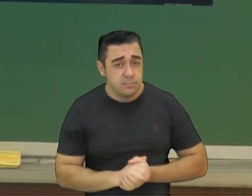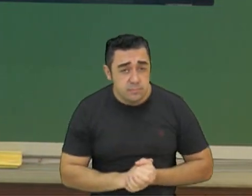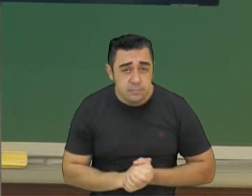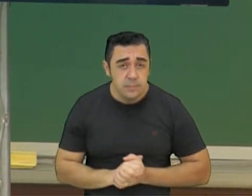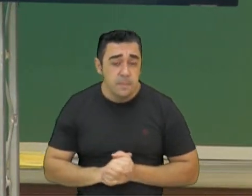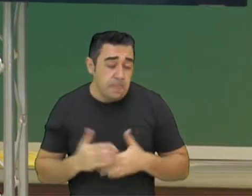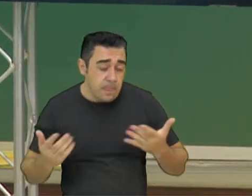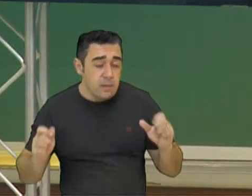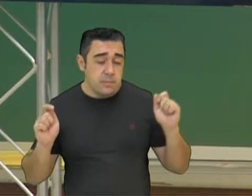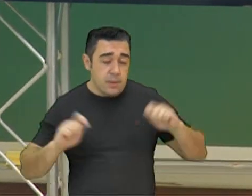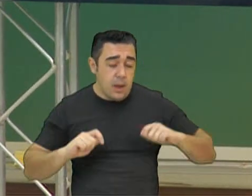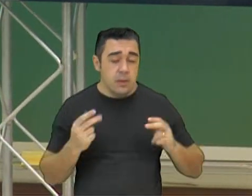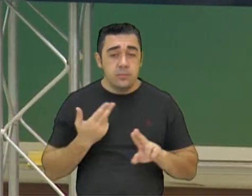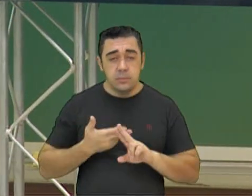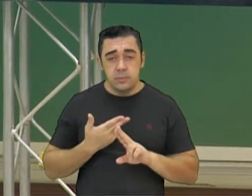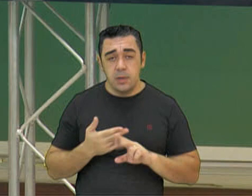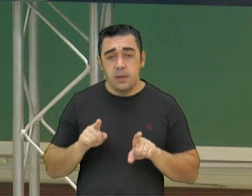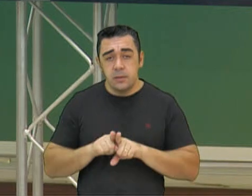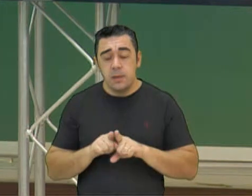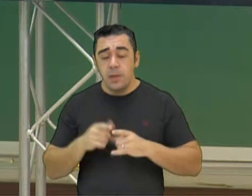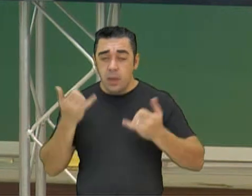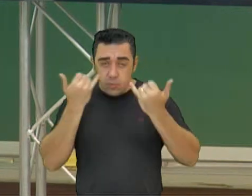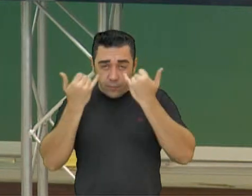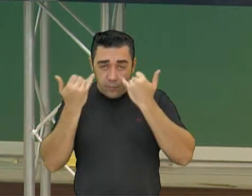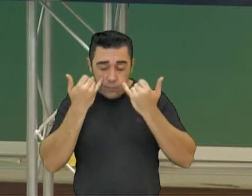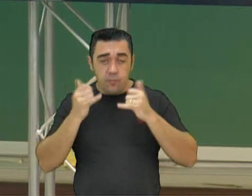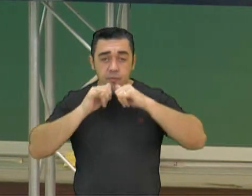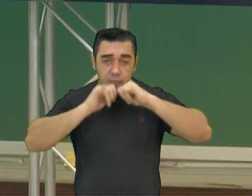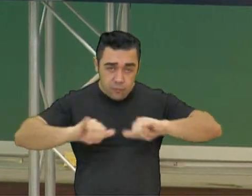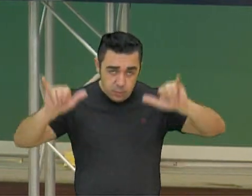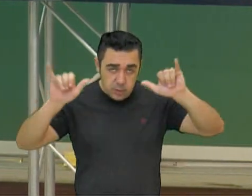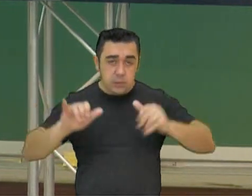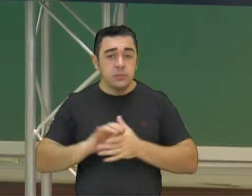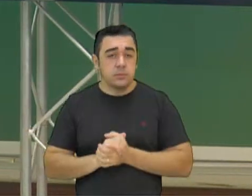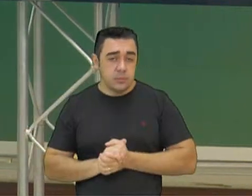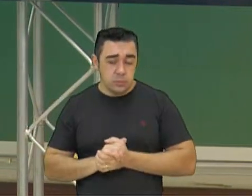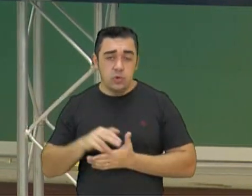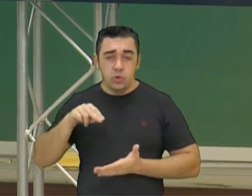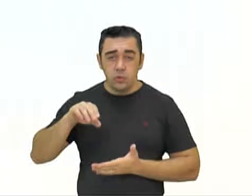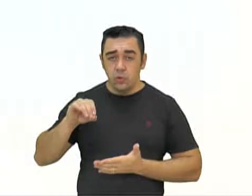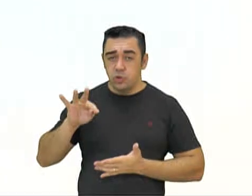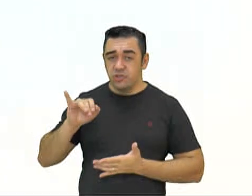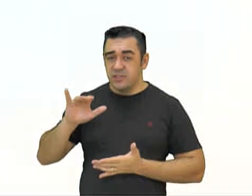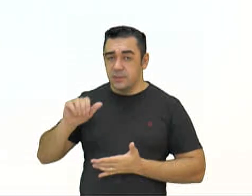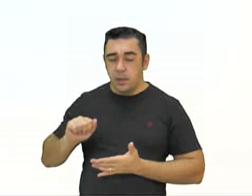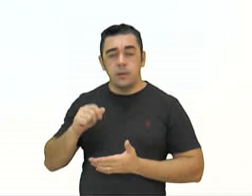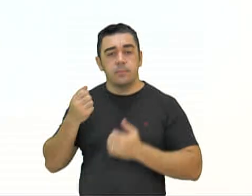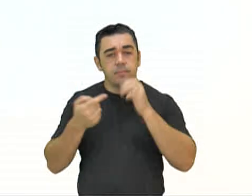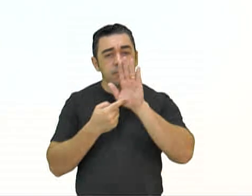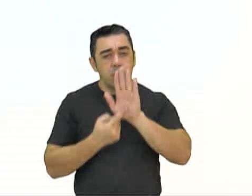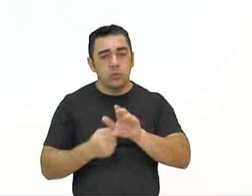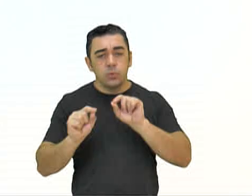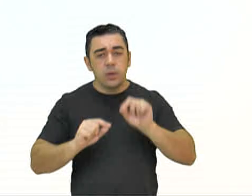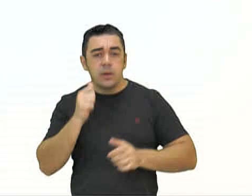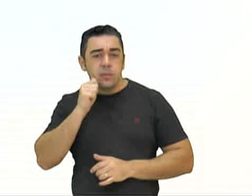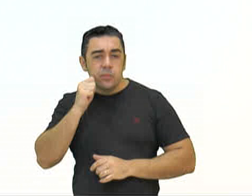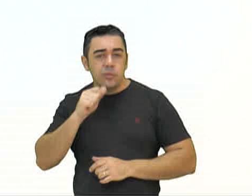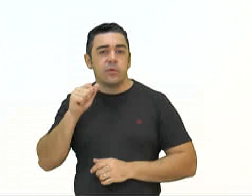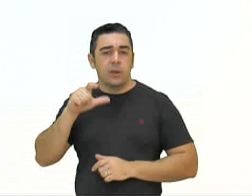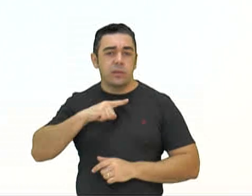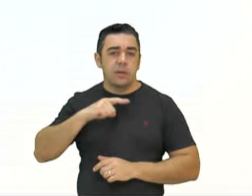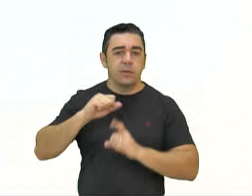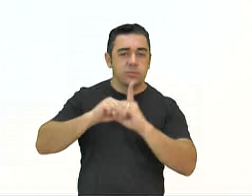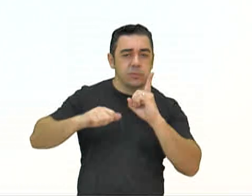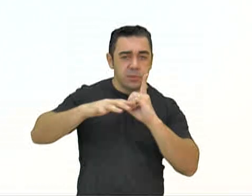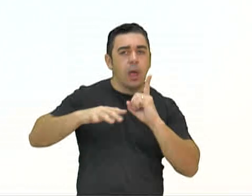exemplo, pode usar uma notícia, né? Que fala da mulher na sociedade, né? Isso está cheio